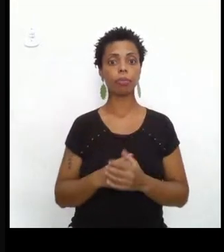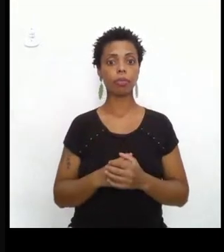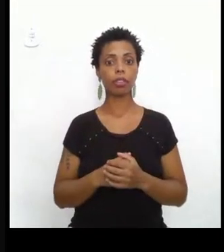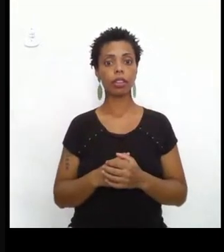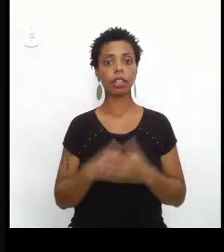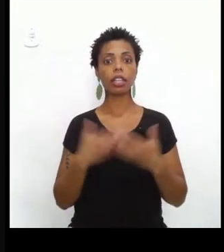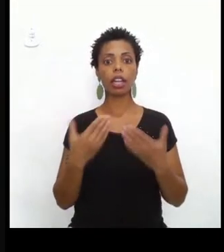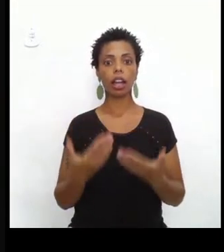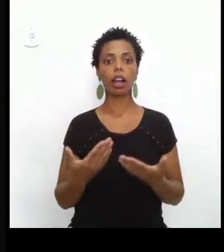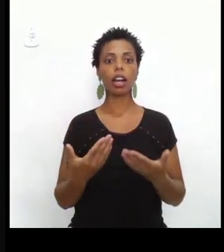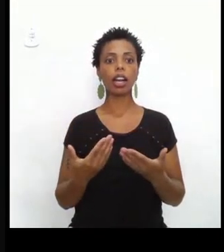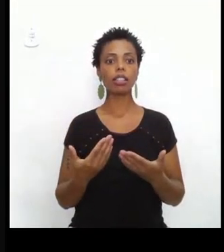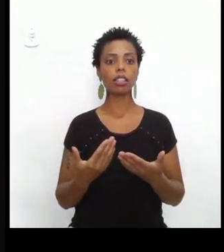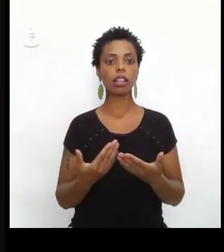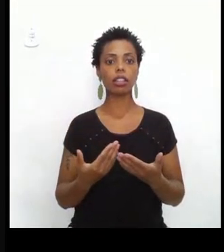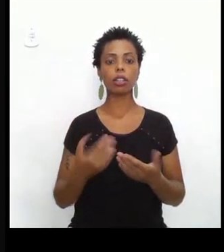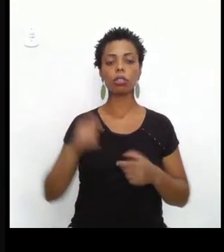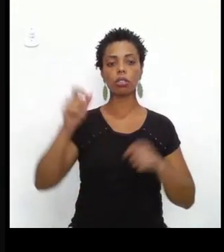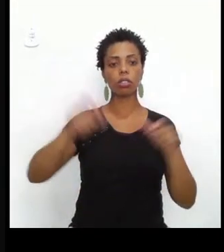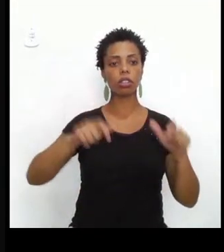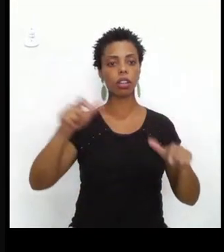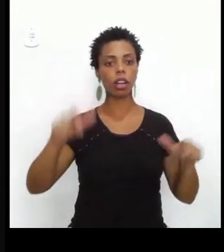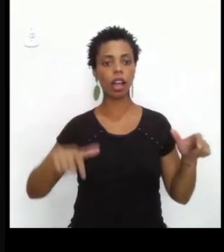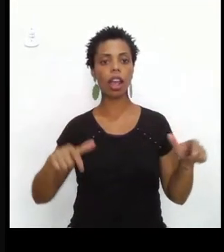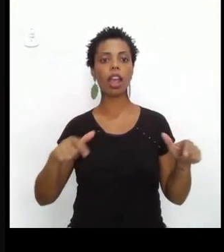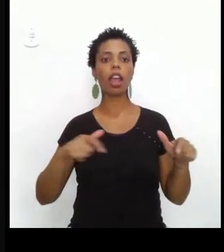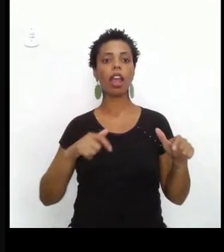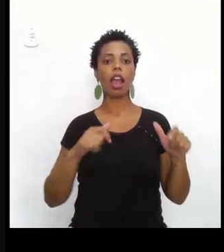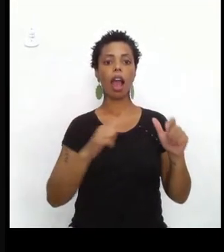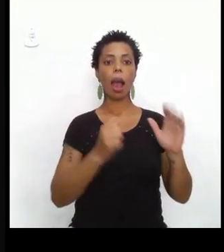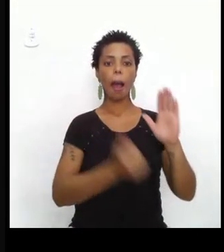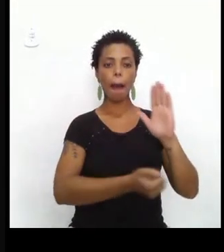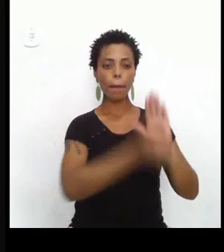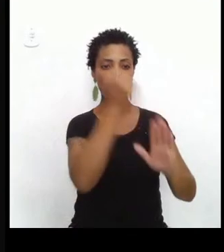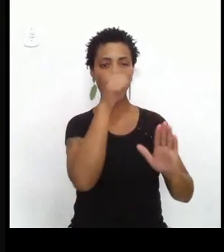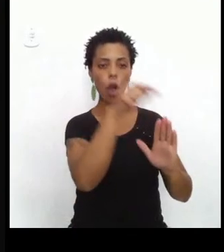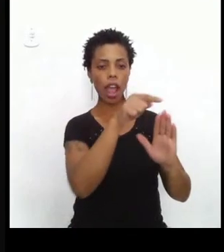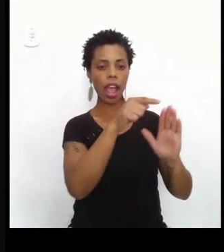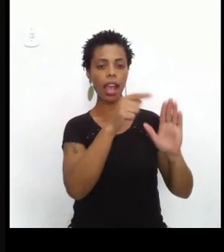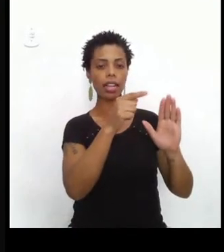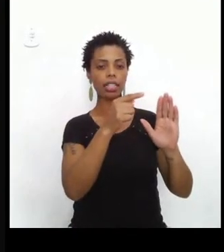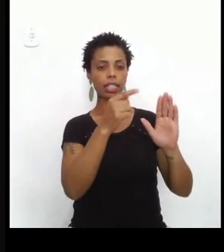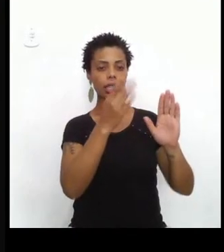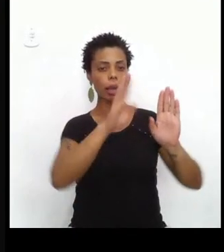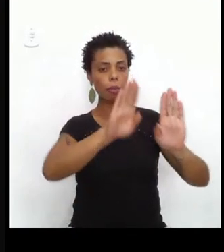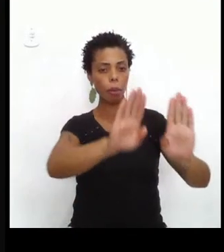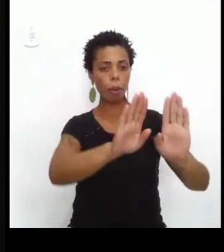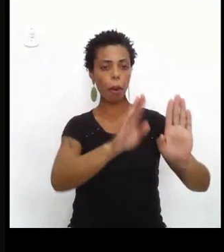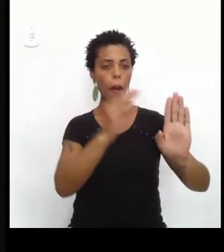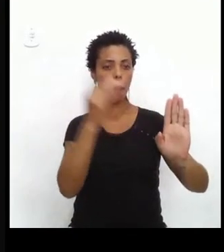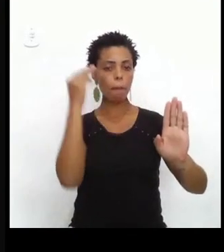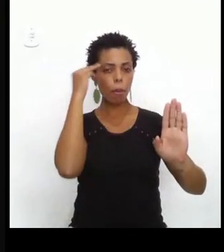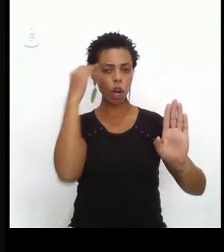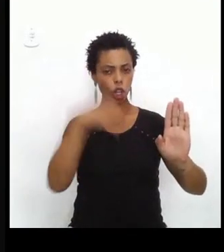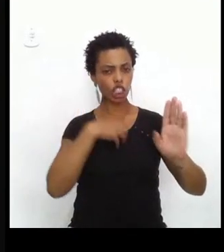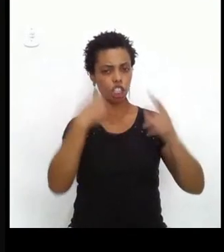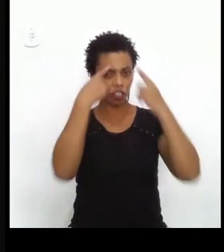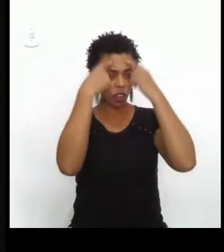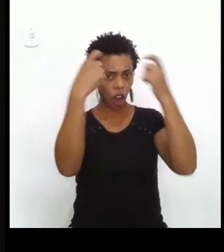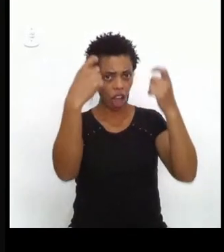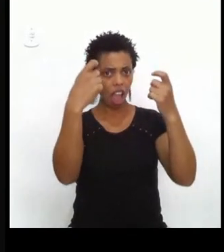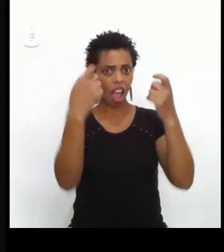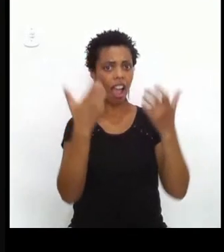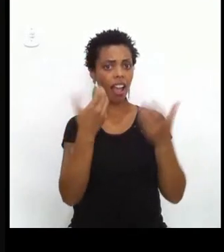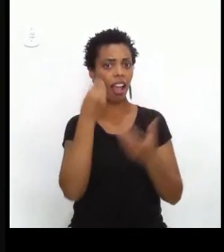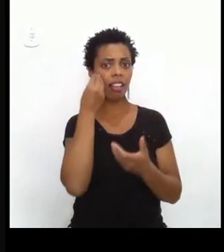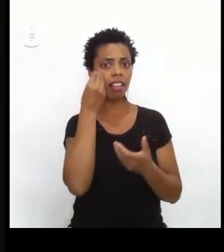violentamente o canal sufocar toda a possibilidade ou dali funciona além de alho ou não para ligar